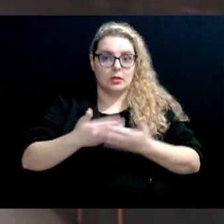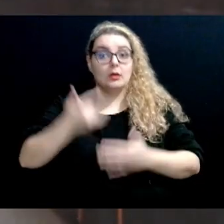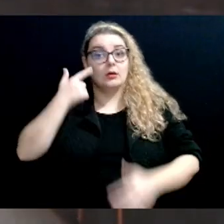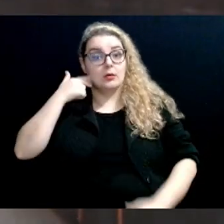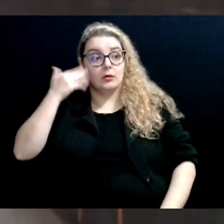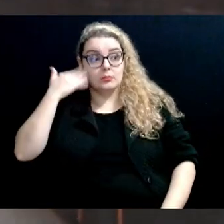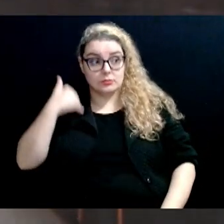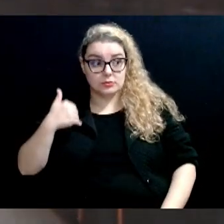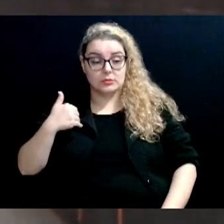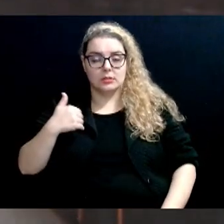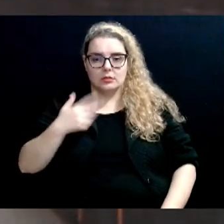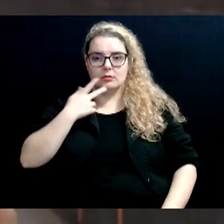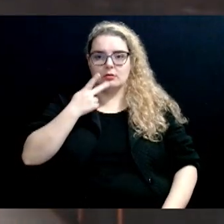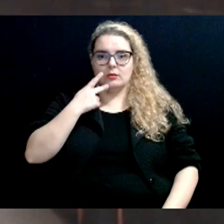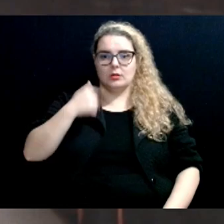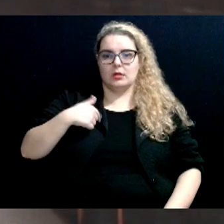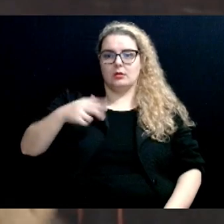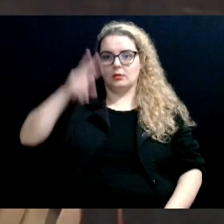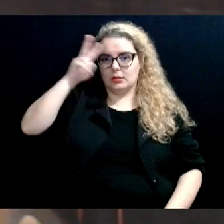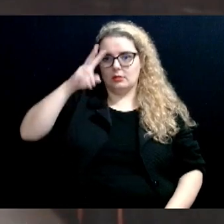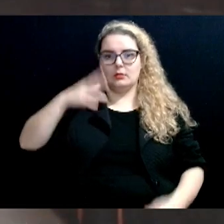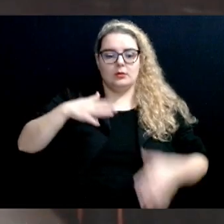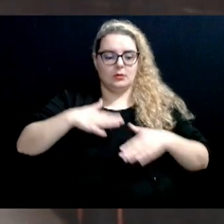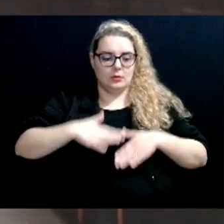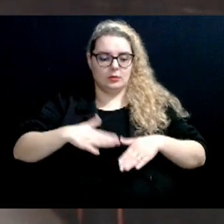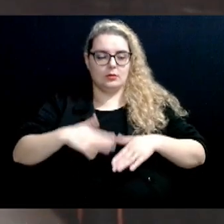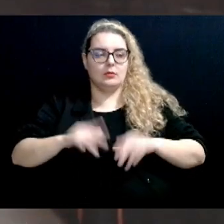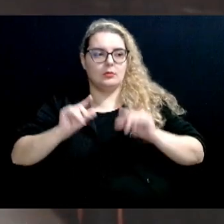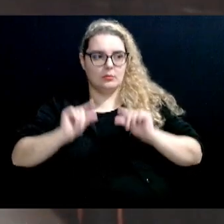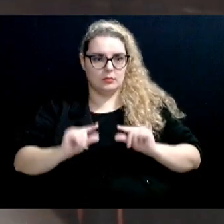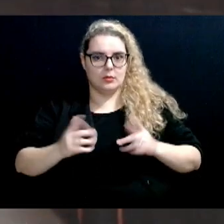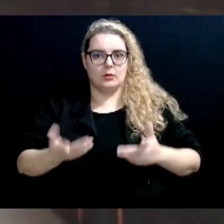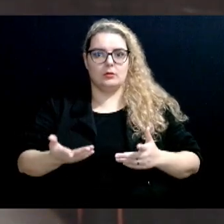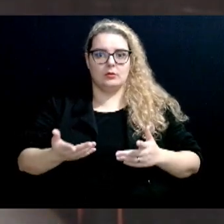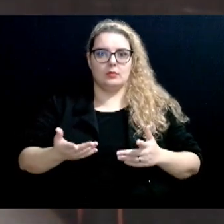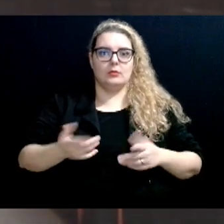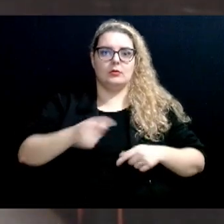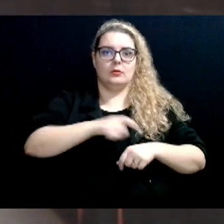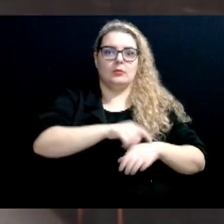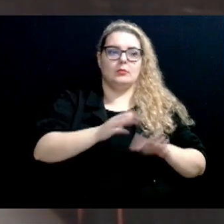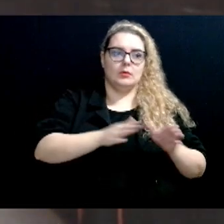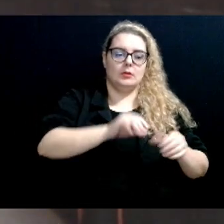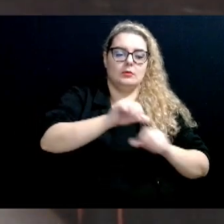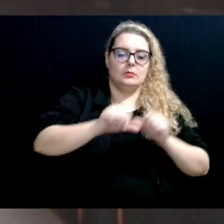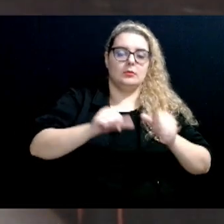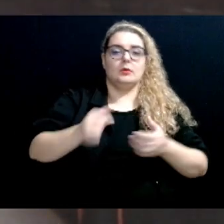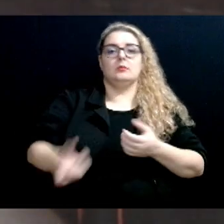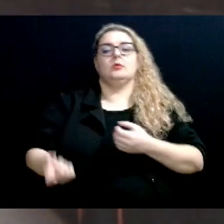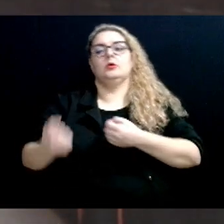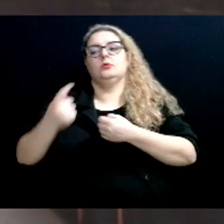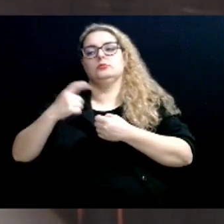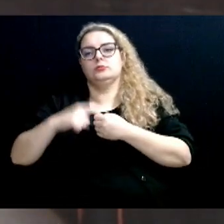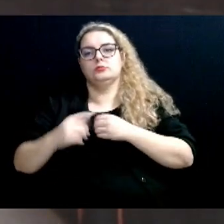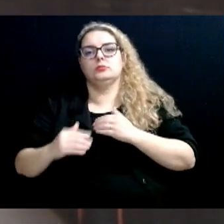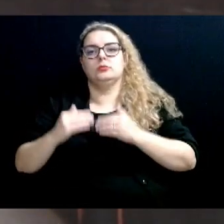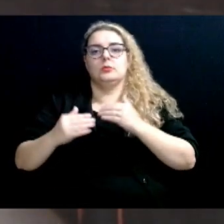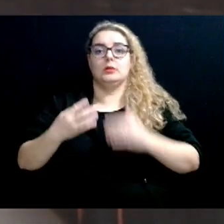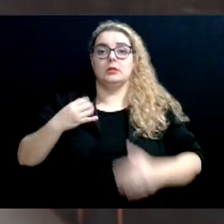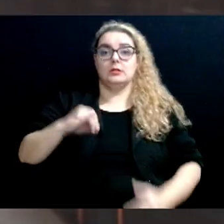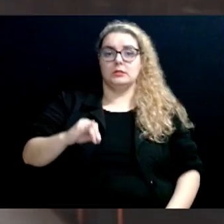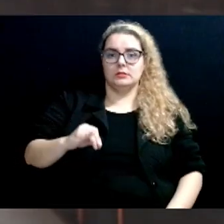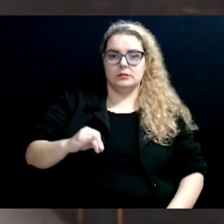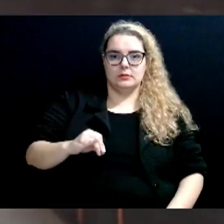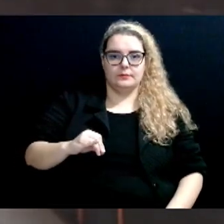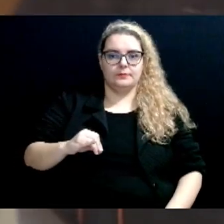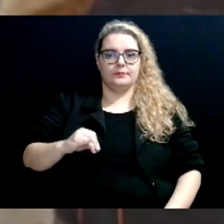eu lembro, deixa eu me acalmar um pouco, sair aqui da situação para eu poder retomar e voltar. Se ela ficar imersa